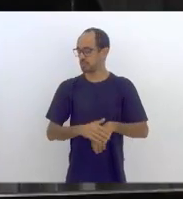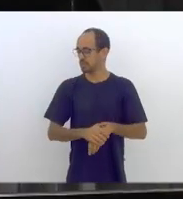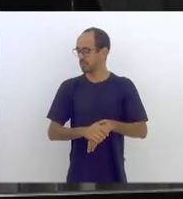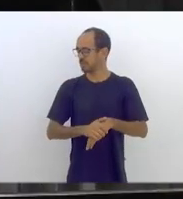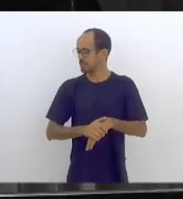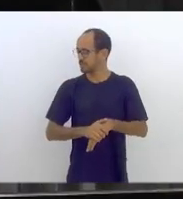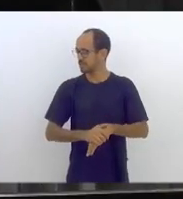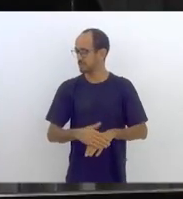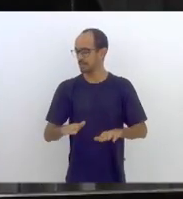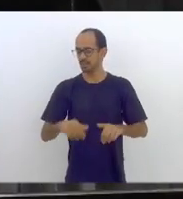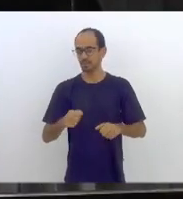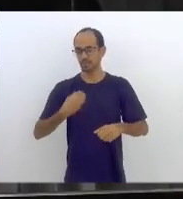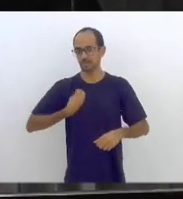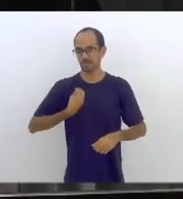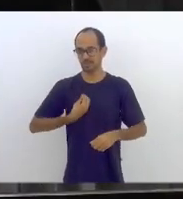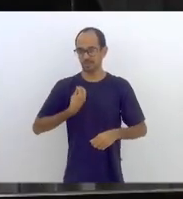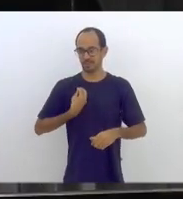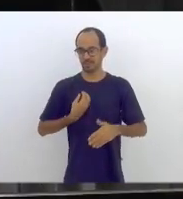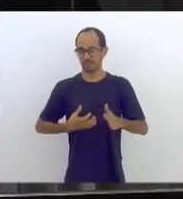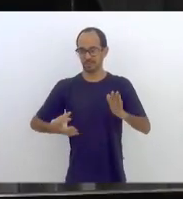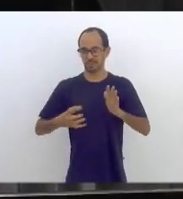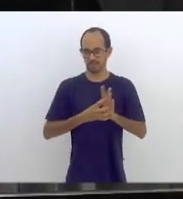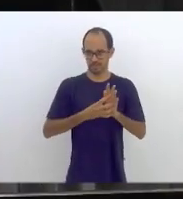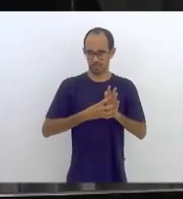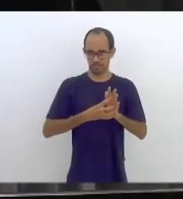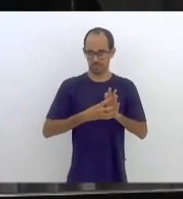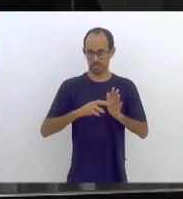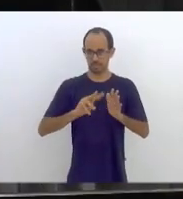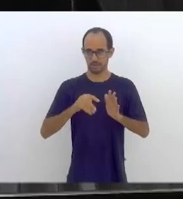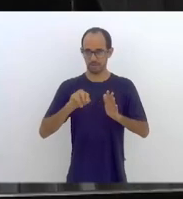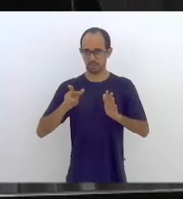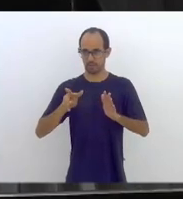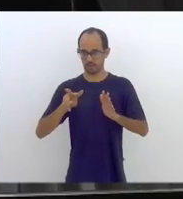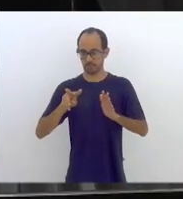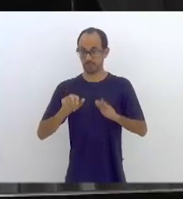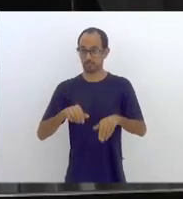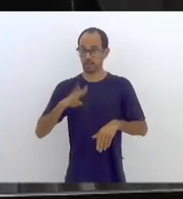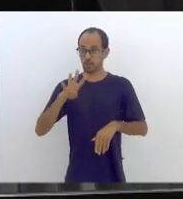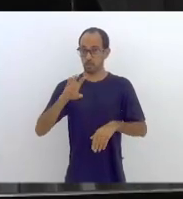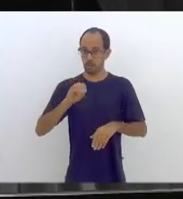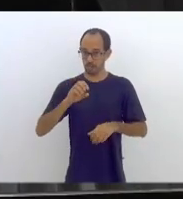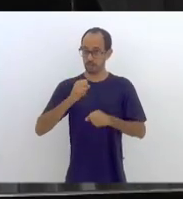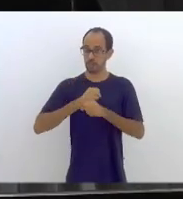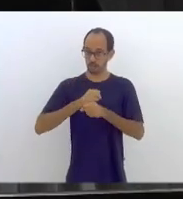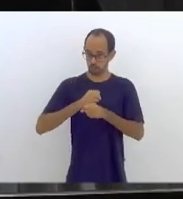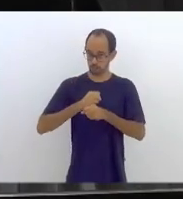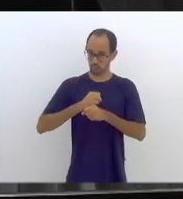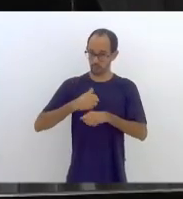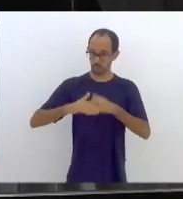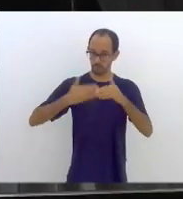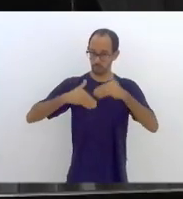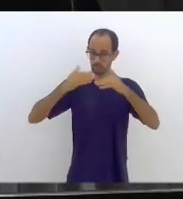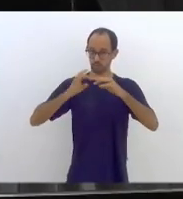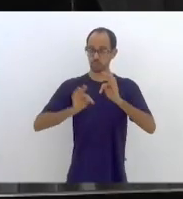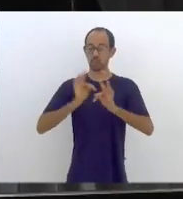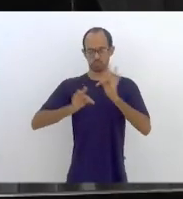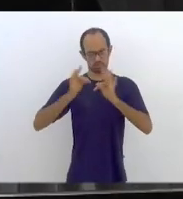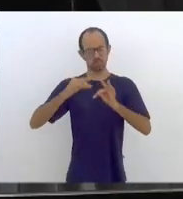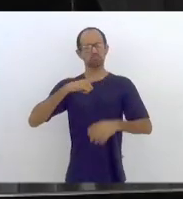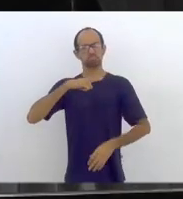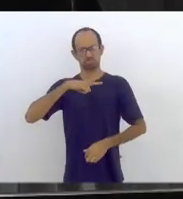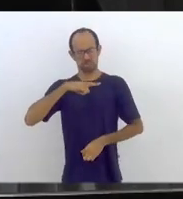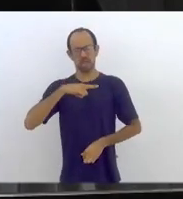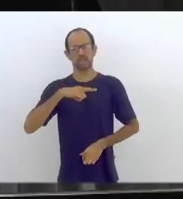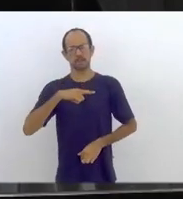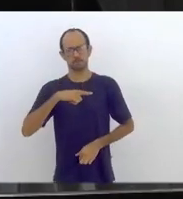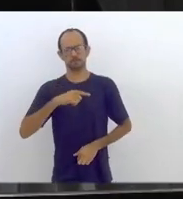vivem com HIV e AIDS são quatro déca a ver avanços no tratamento nós tivemos